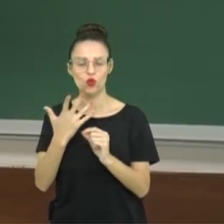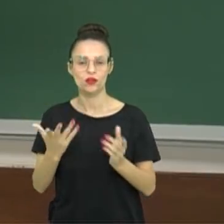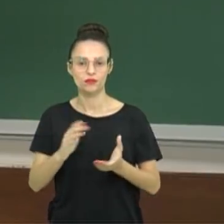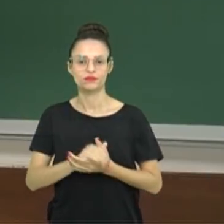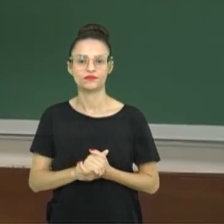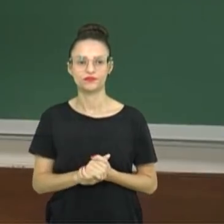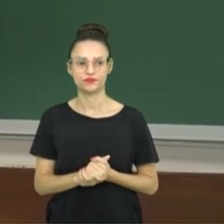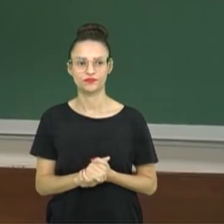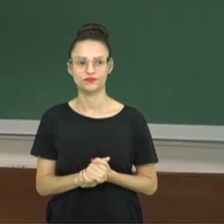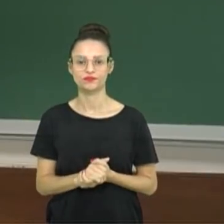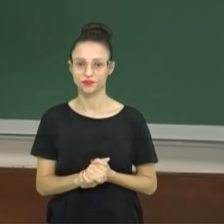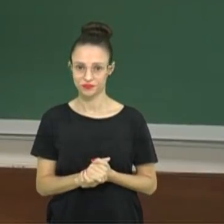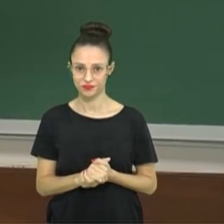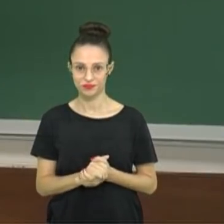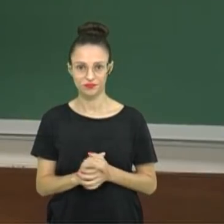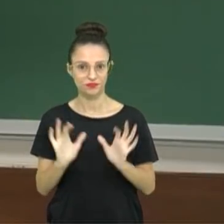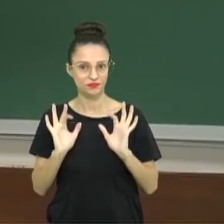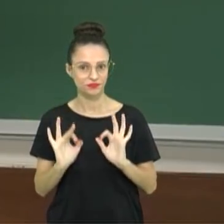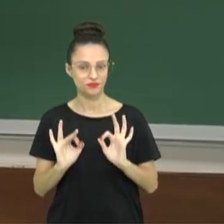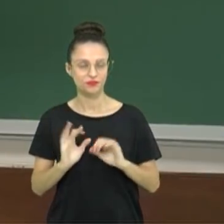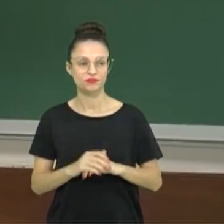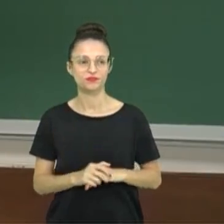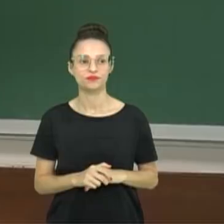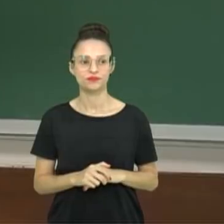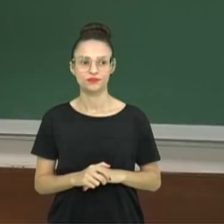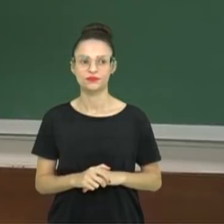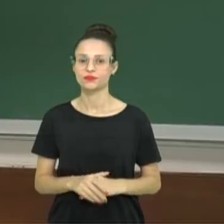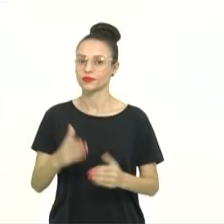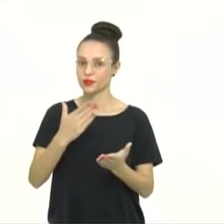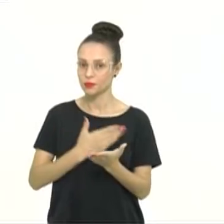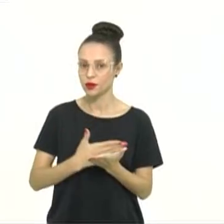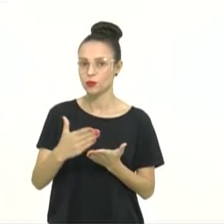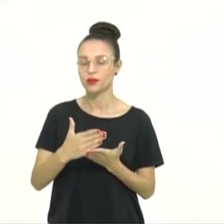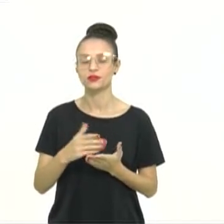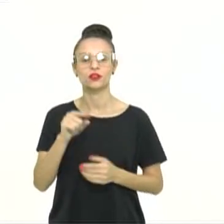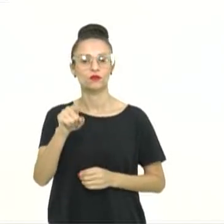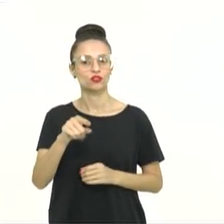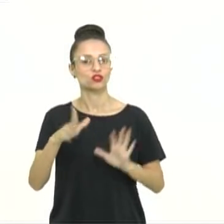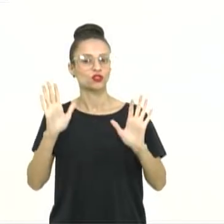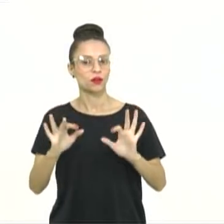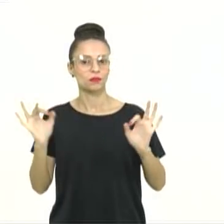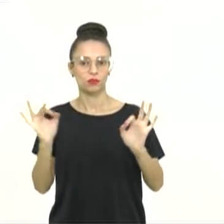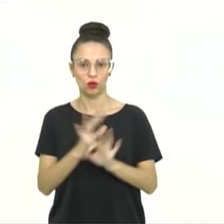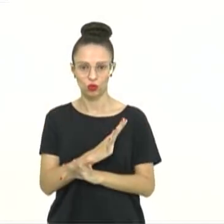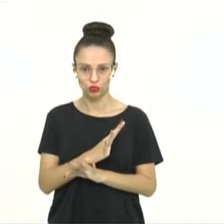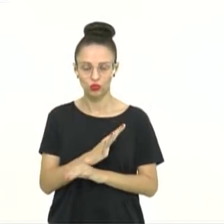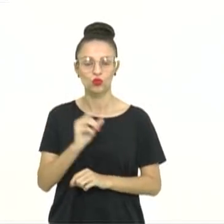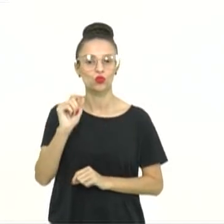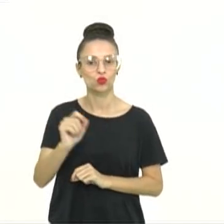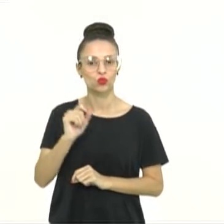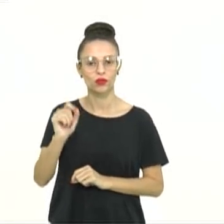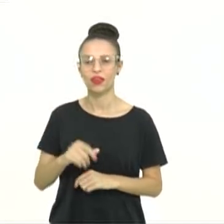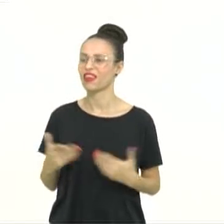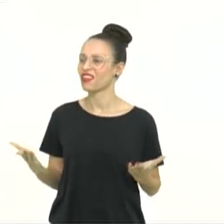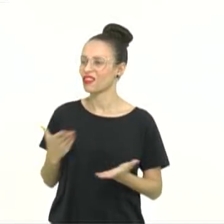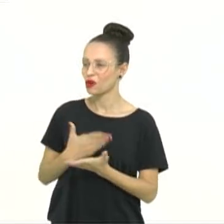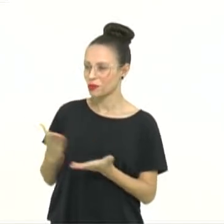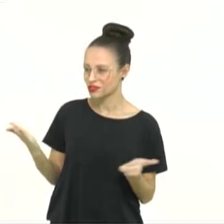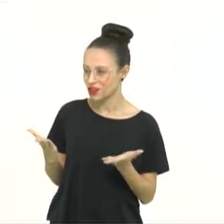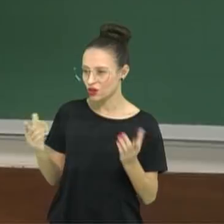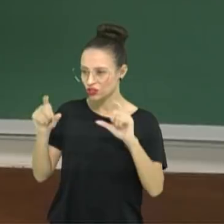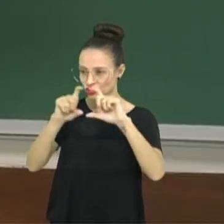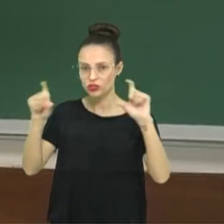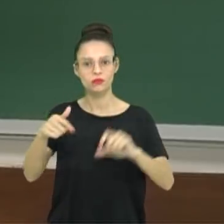balão cheio, tá certo, pessoal? Para iniciar a tira, você já terá definido. Ah, professora, eu vou começar a fazer a